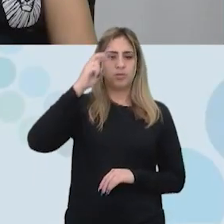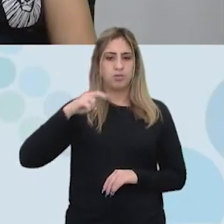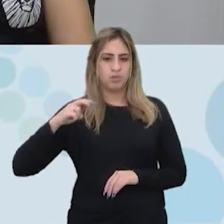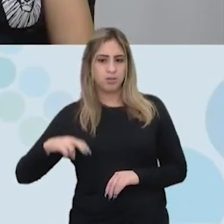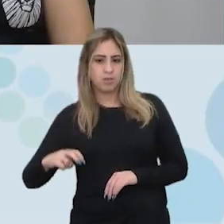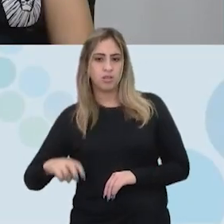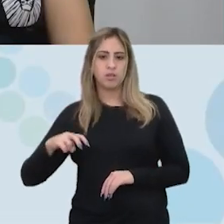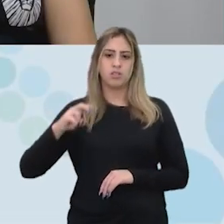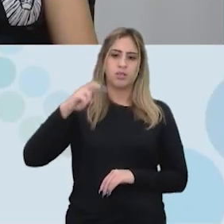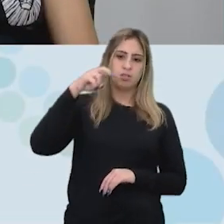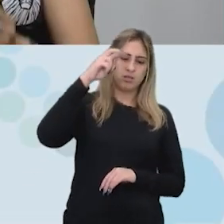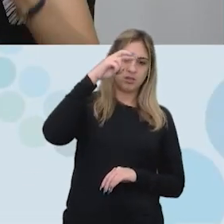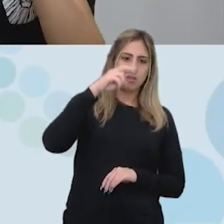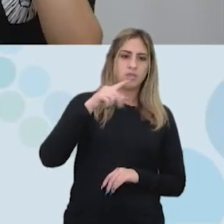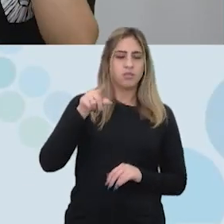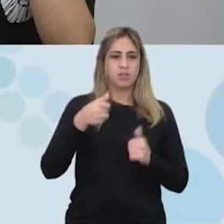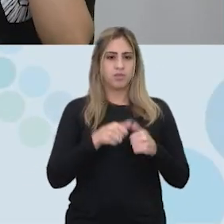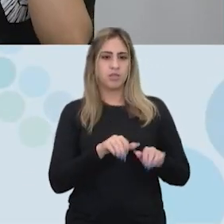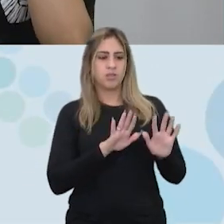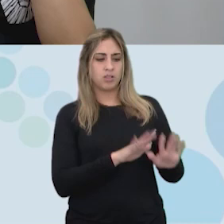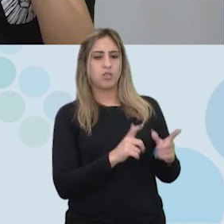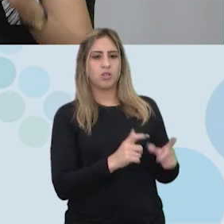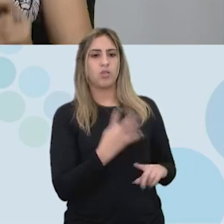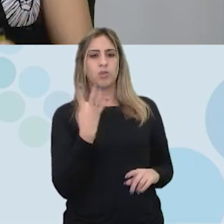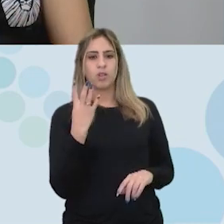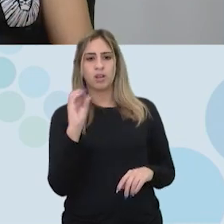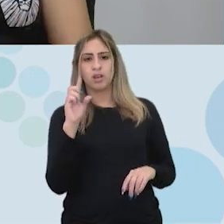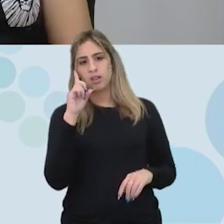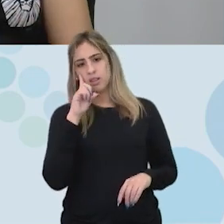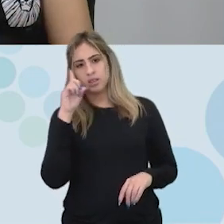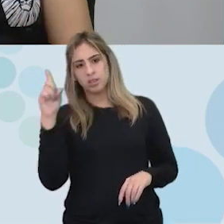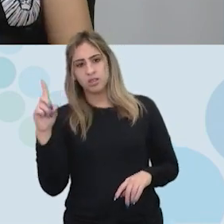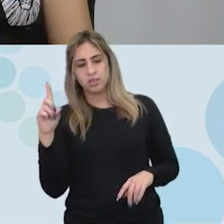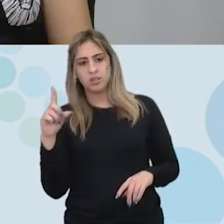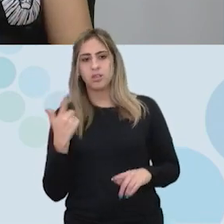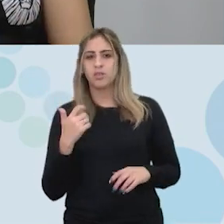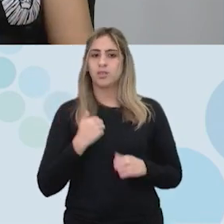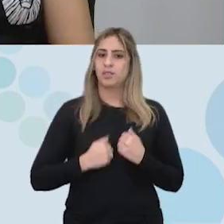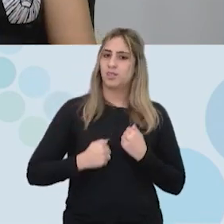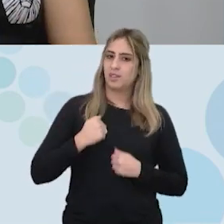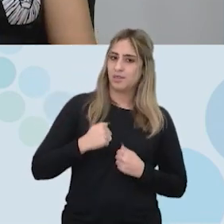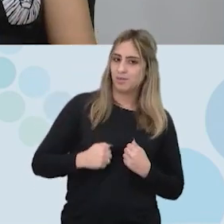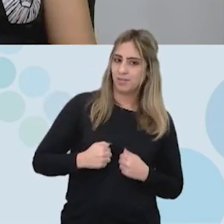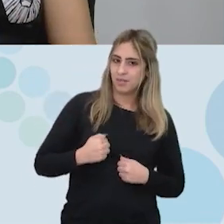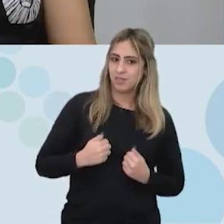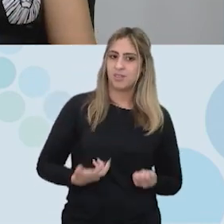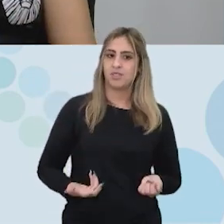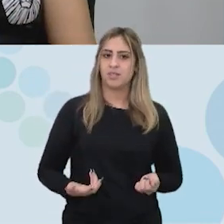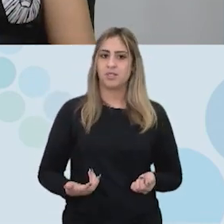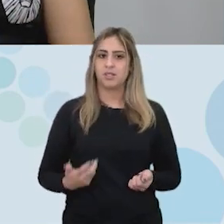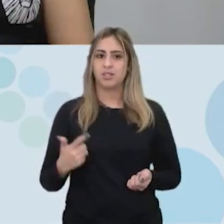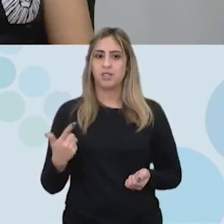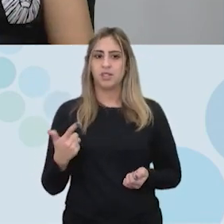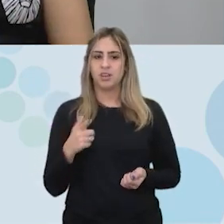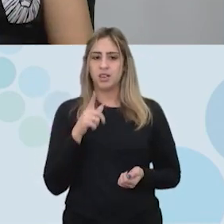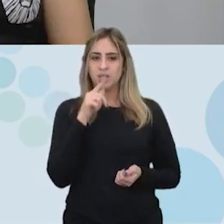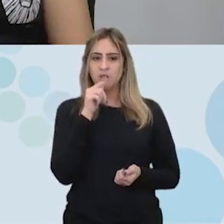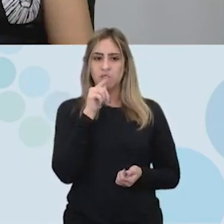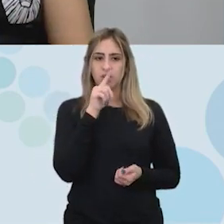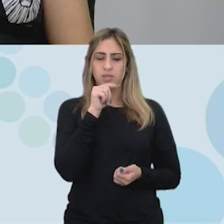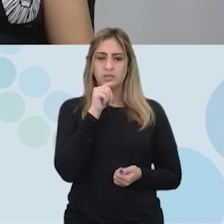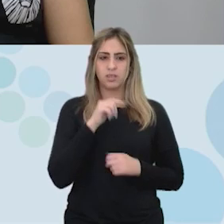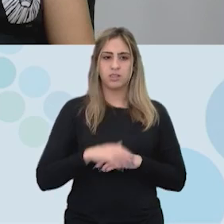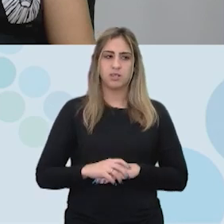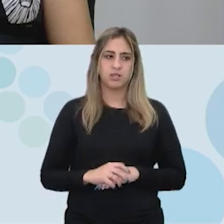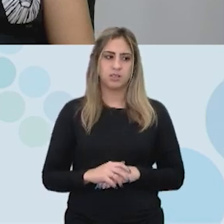te dificulta. Imagina você ficar no lugar 40 e poucos dias, não tem banho, não tem água, né?